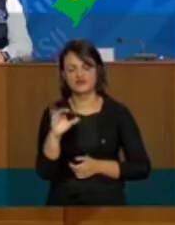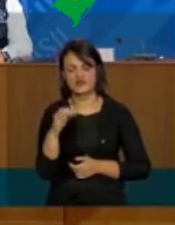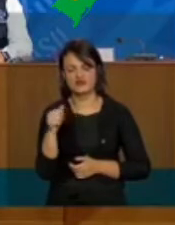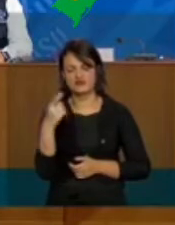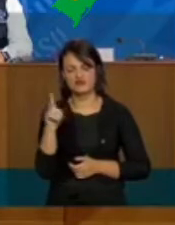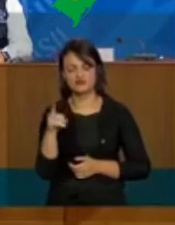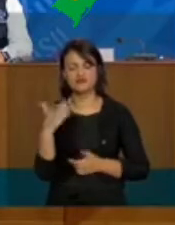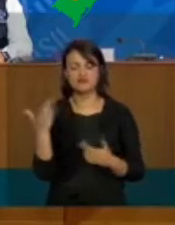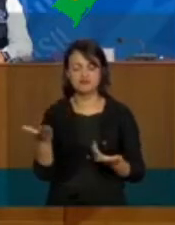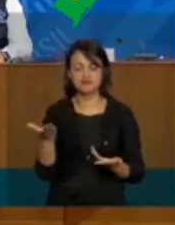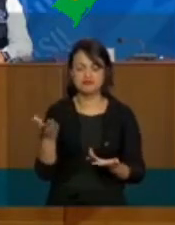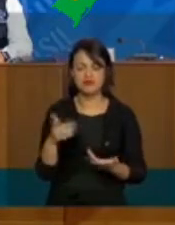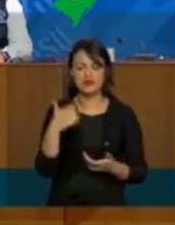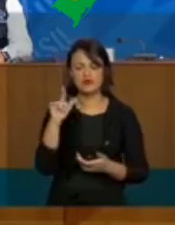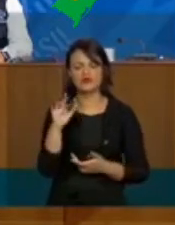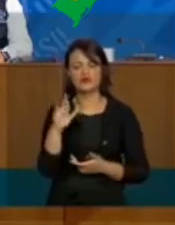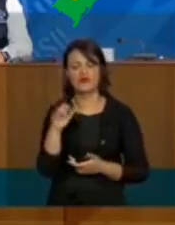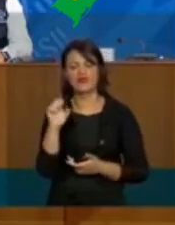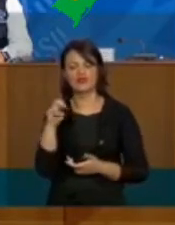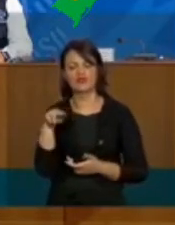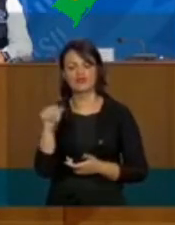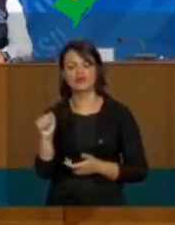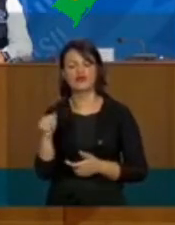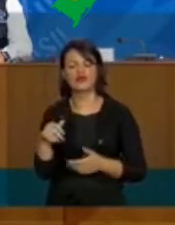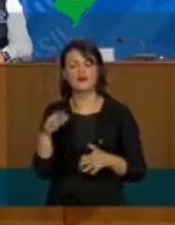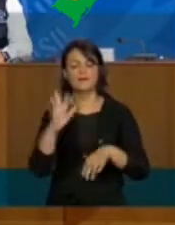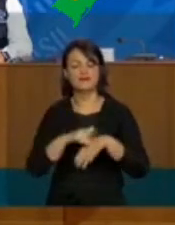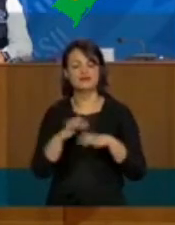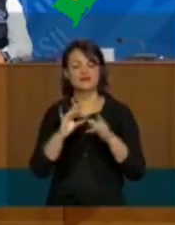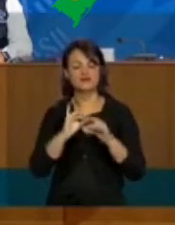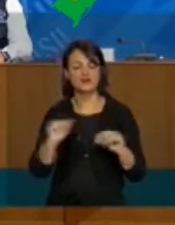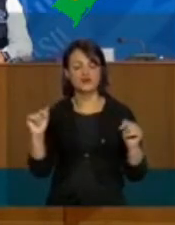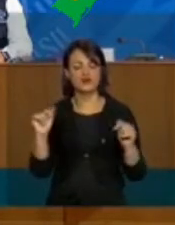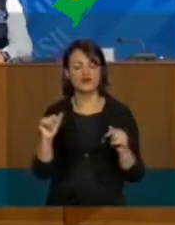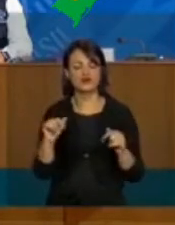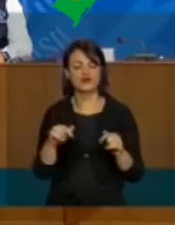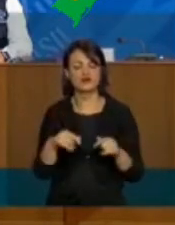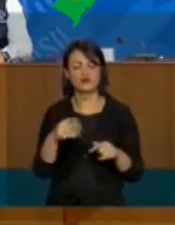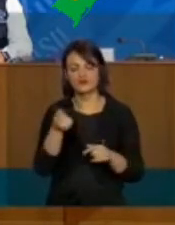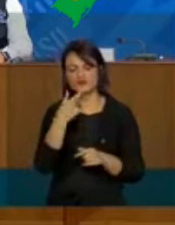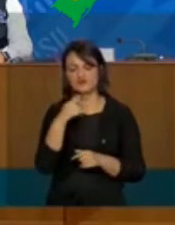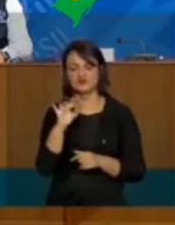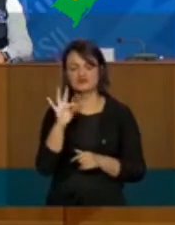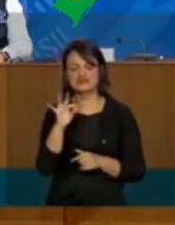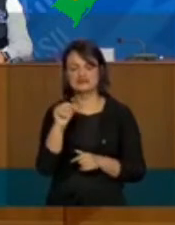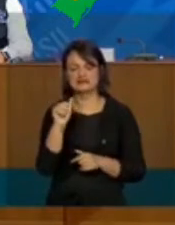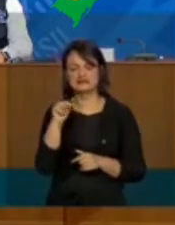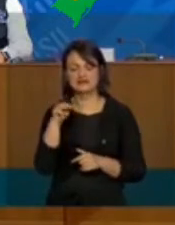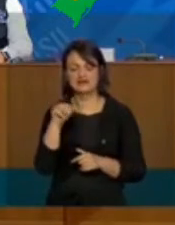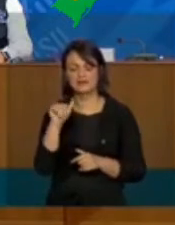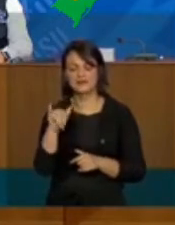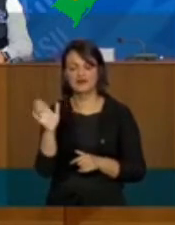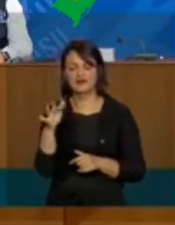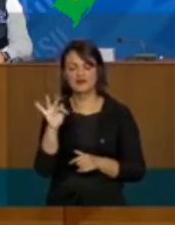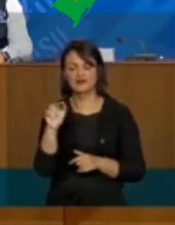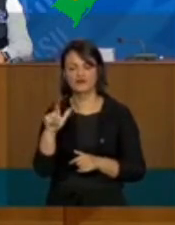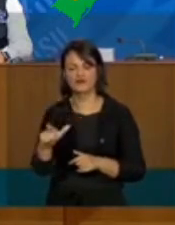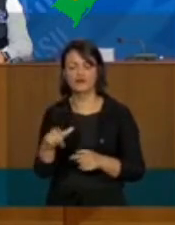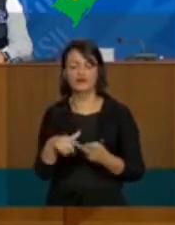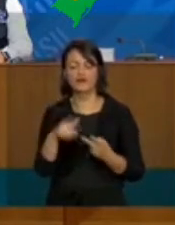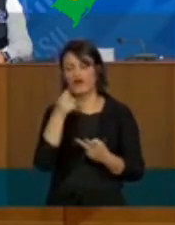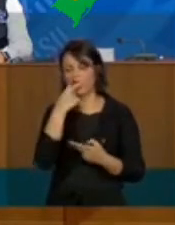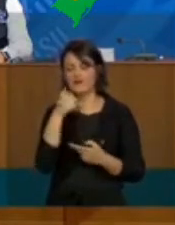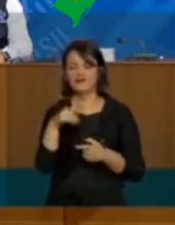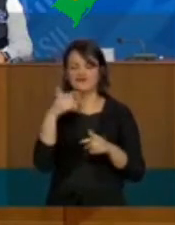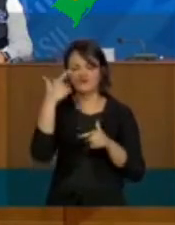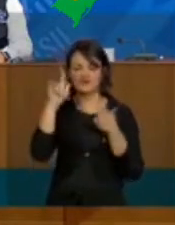Renan Ramalho, do Antagonista, pergunta dos pacientes curados, quantos foram com Tamiflu mais azitromicina, quantos foram com hidroxicloroquina mais azitromicina, quantos